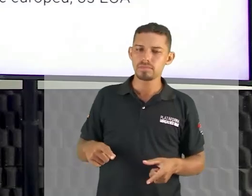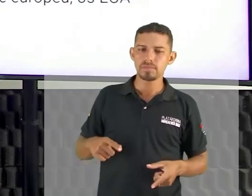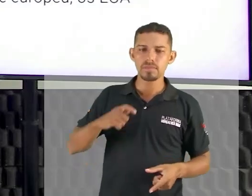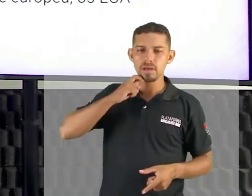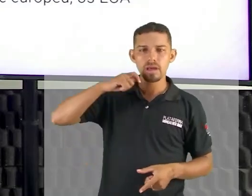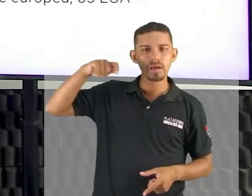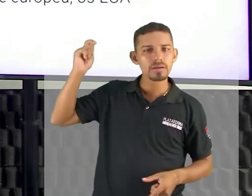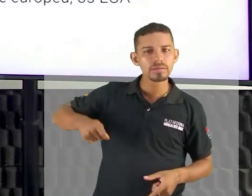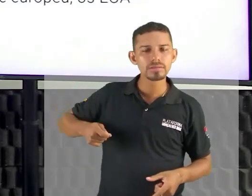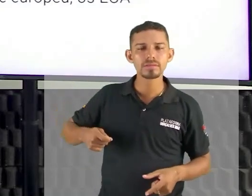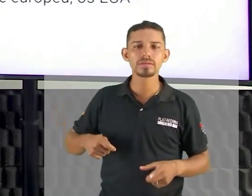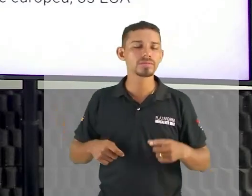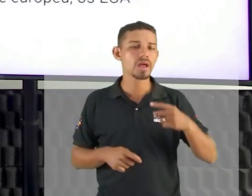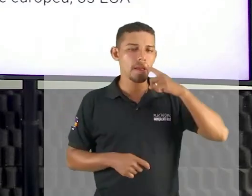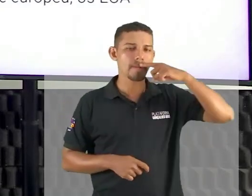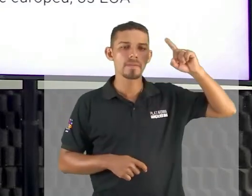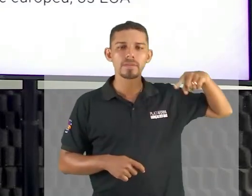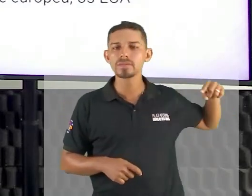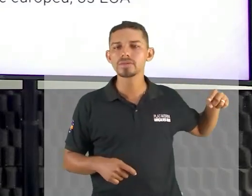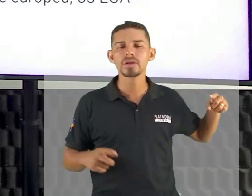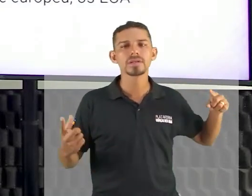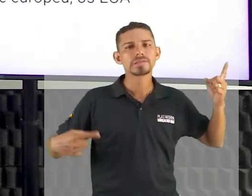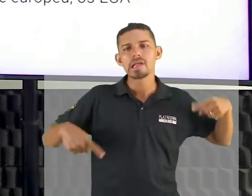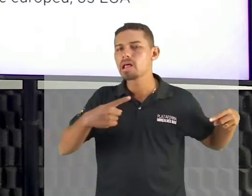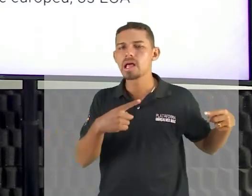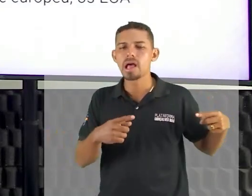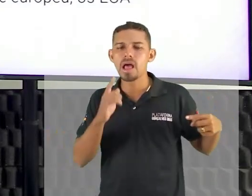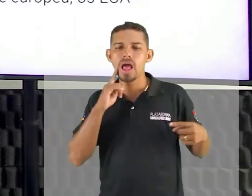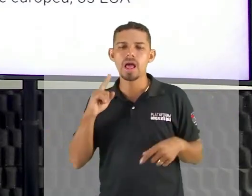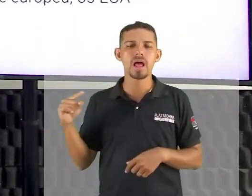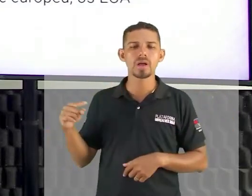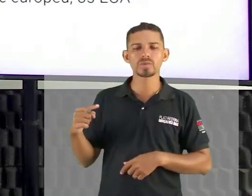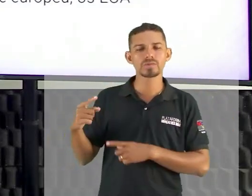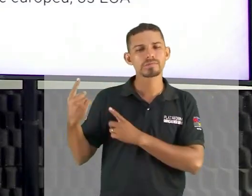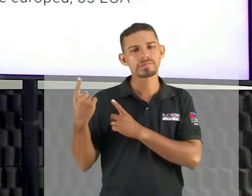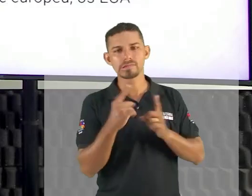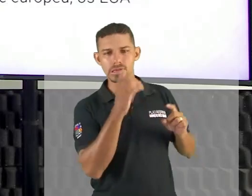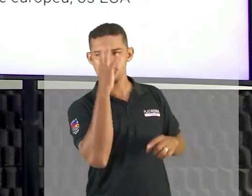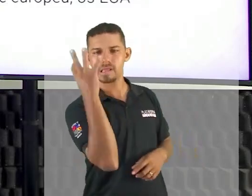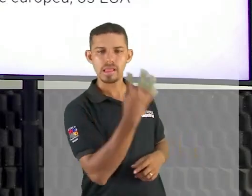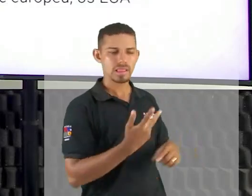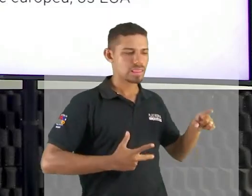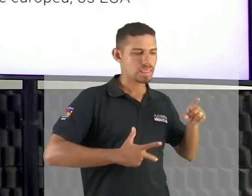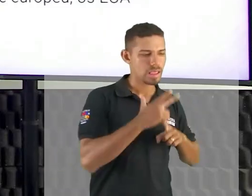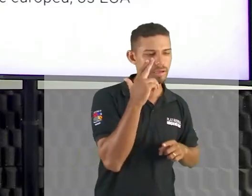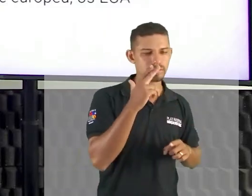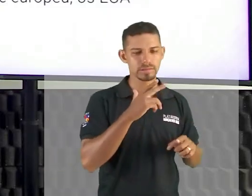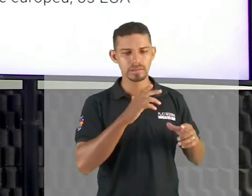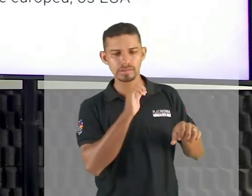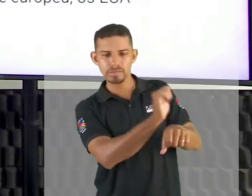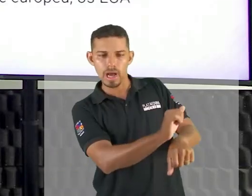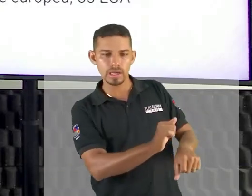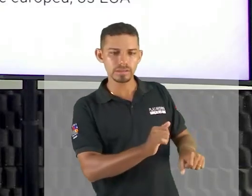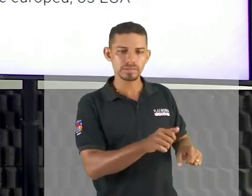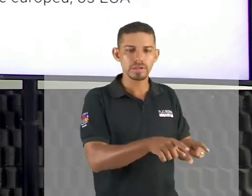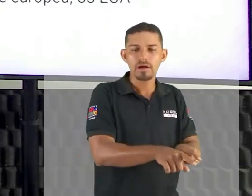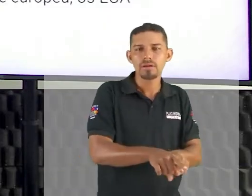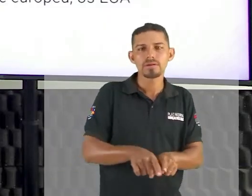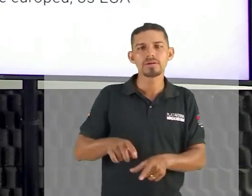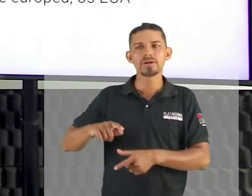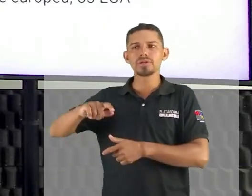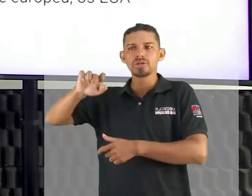intervindo, dando apoio para a Ucrânia, né, e a Rússia fazendo várias ameaças, né, que corta isso, corta aquilo, a própria União